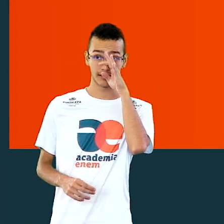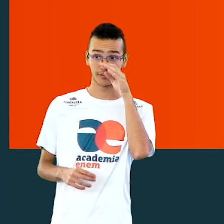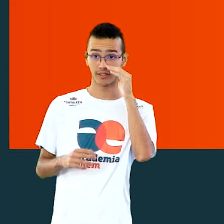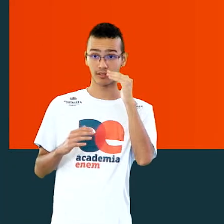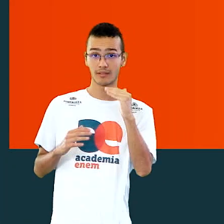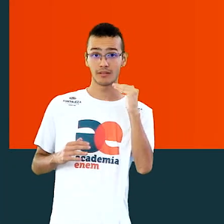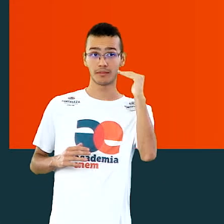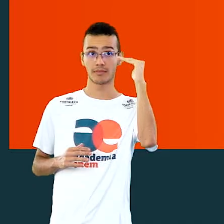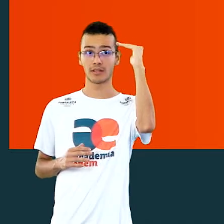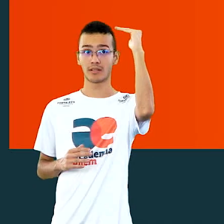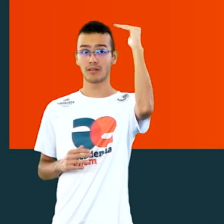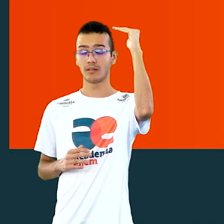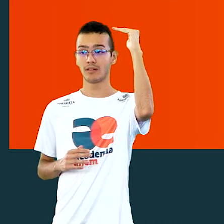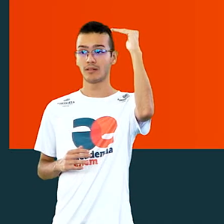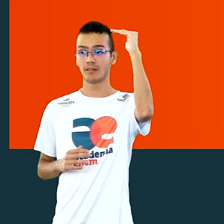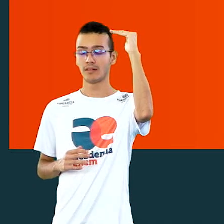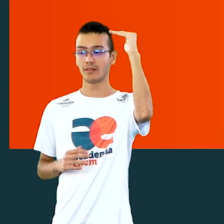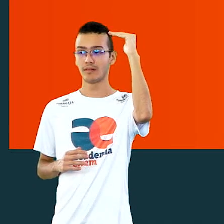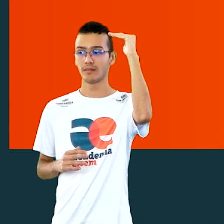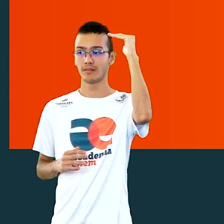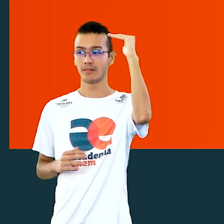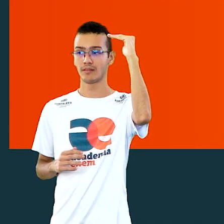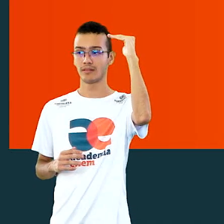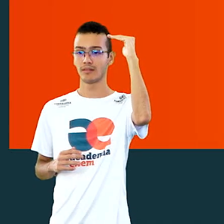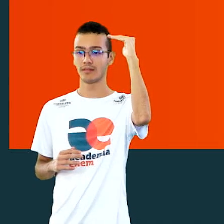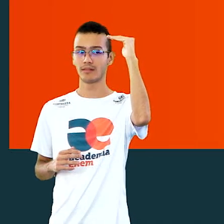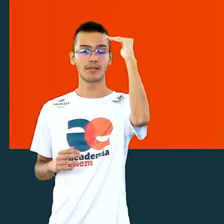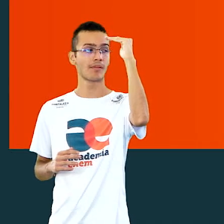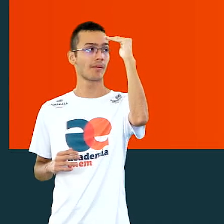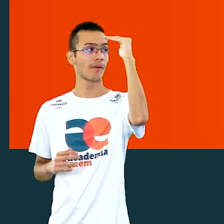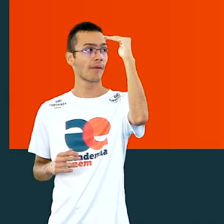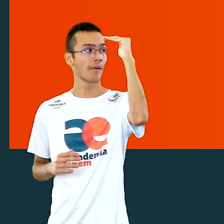resistência, maior será a